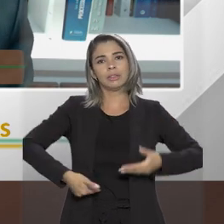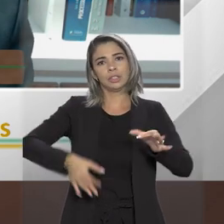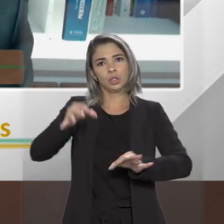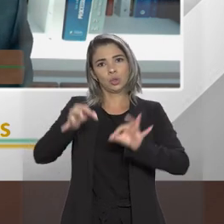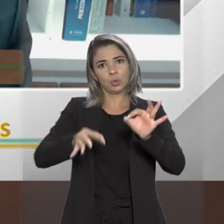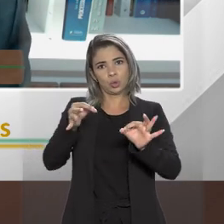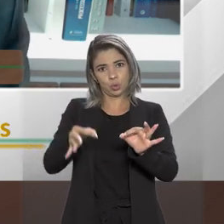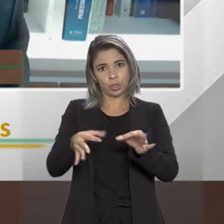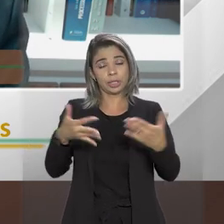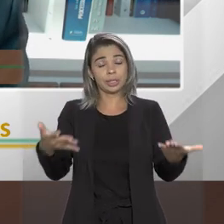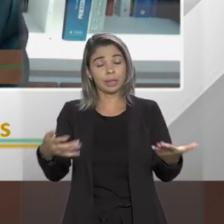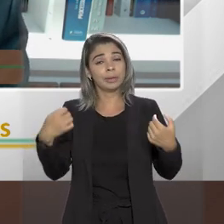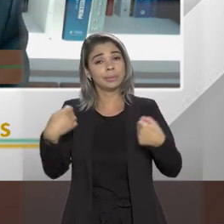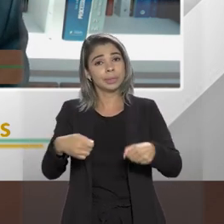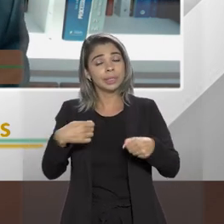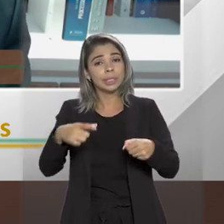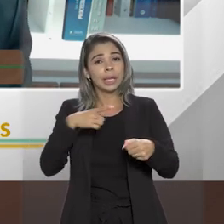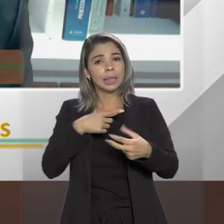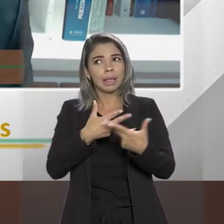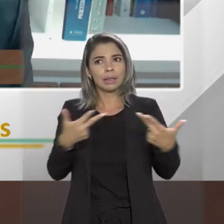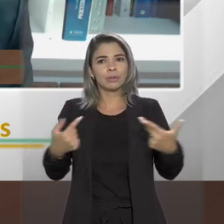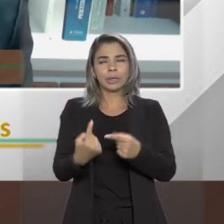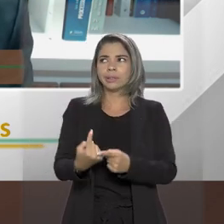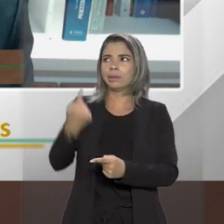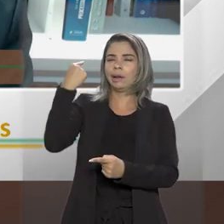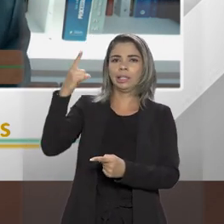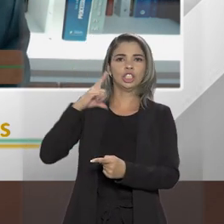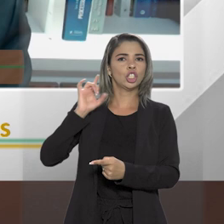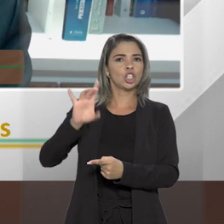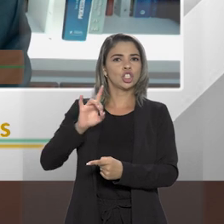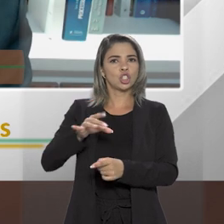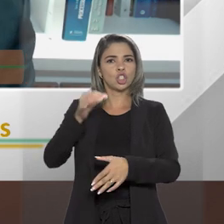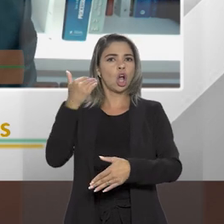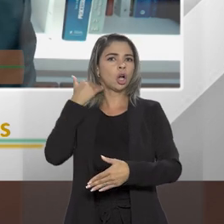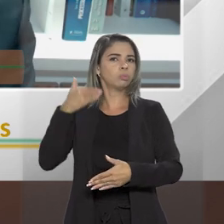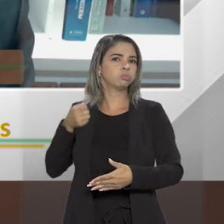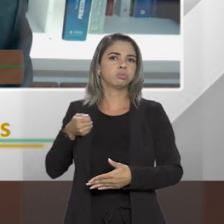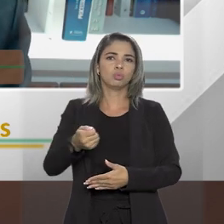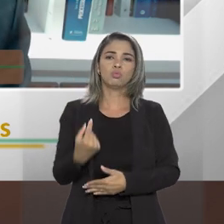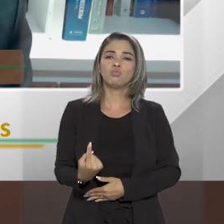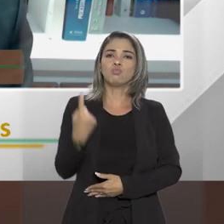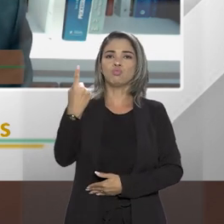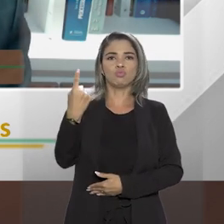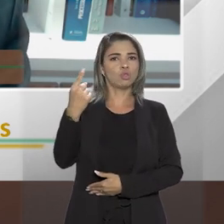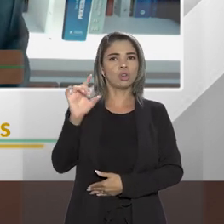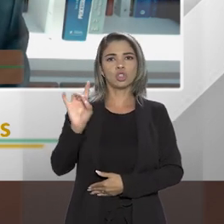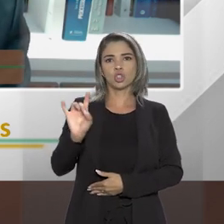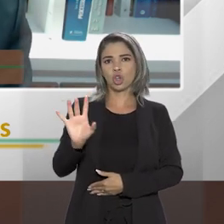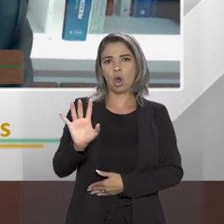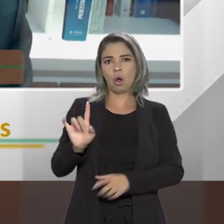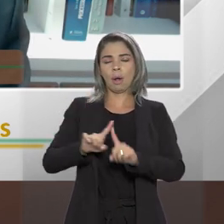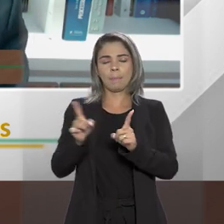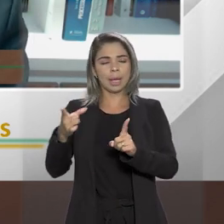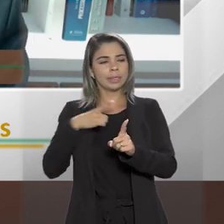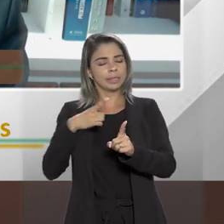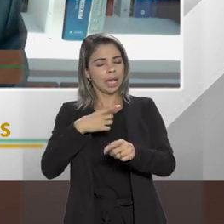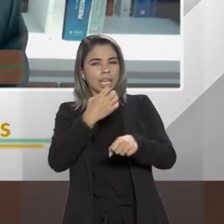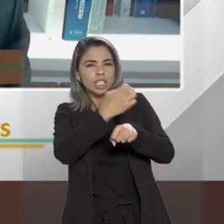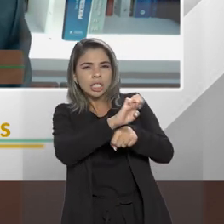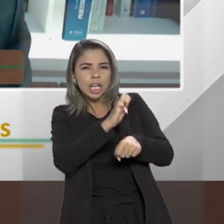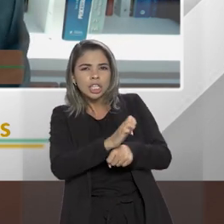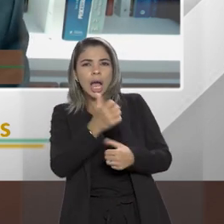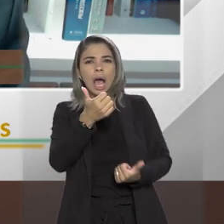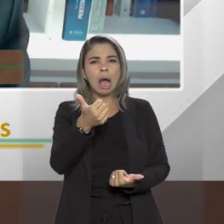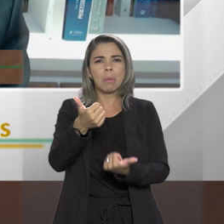que atos burocráticos que antes estavam nas mãos dos magistrados saiam e vão, por exemplo, para os estagiários, vão para os assessores, vão